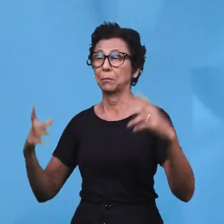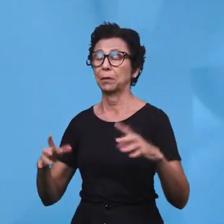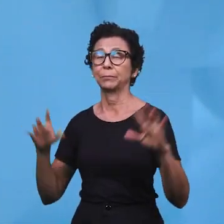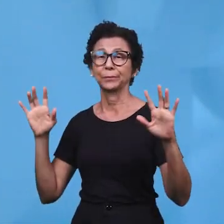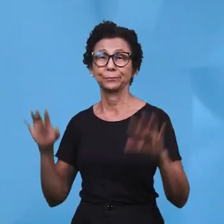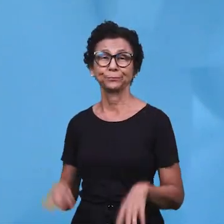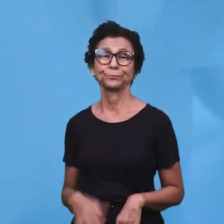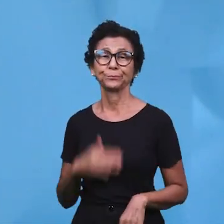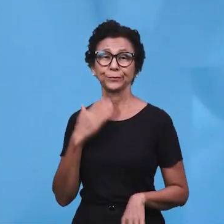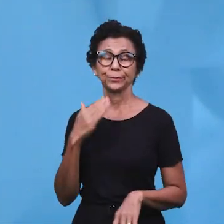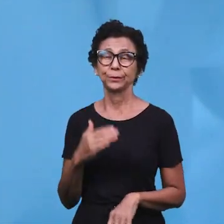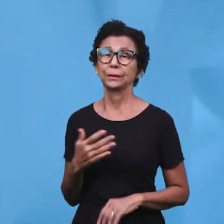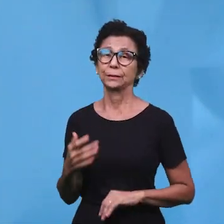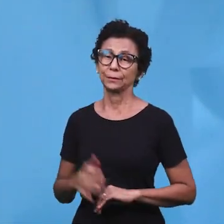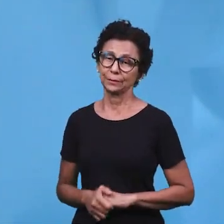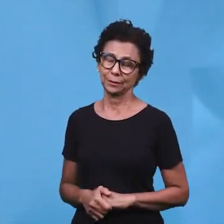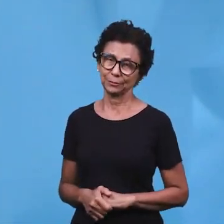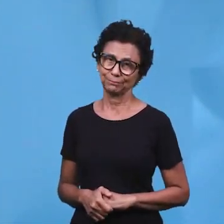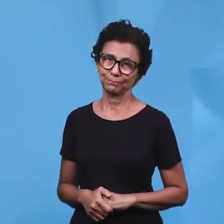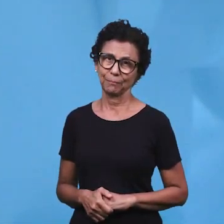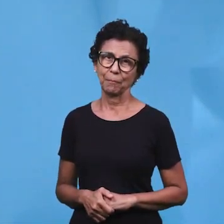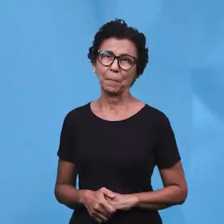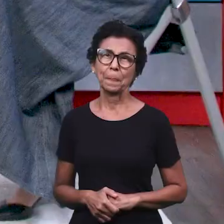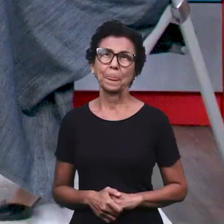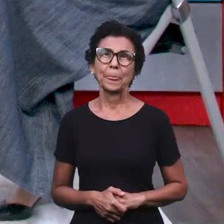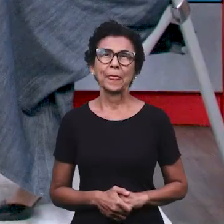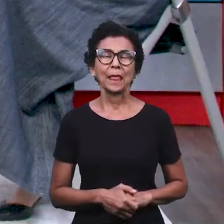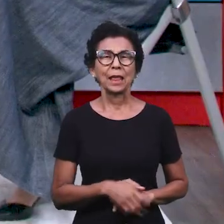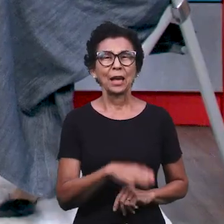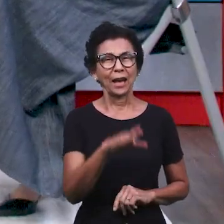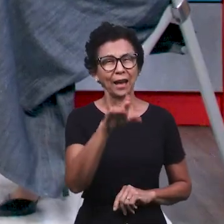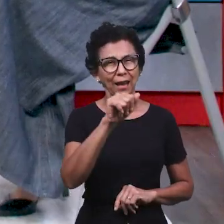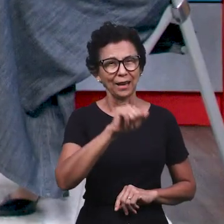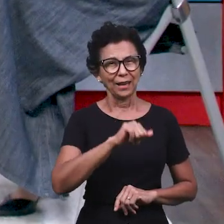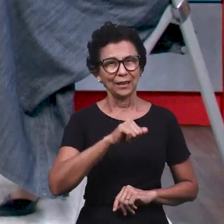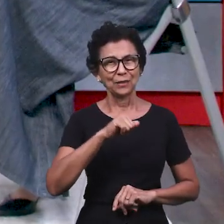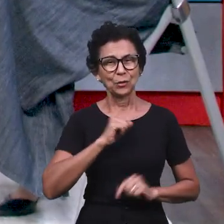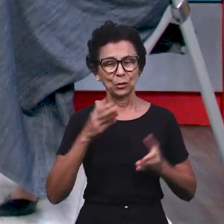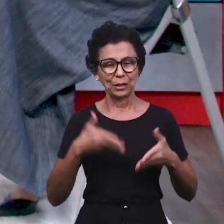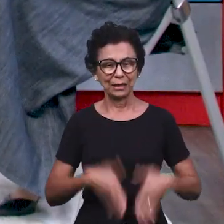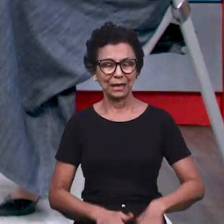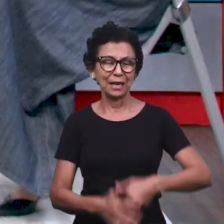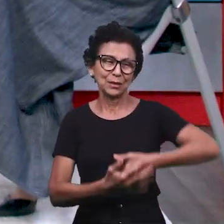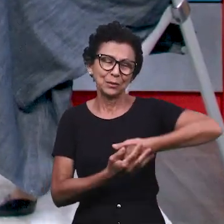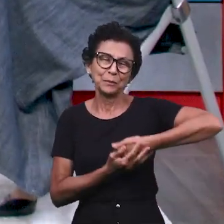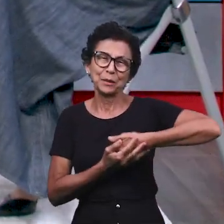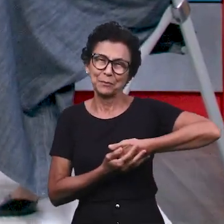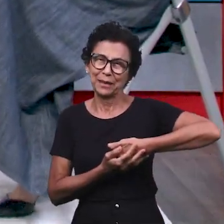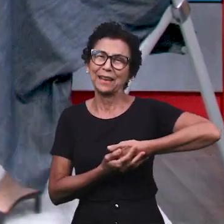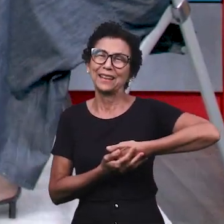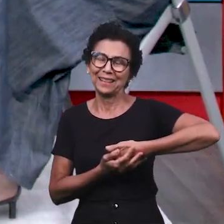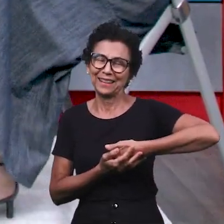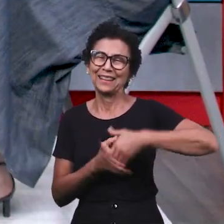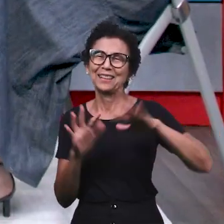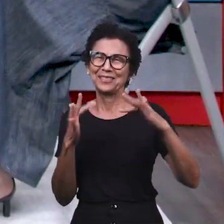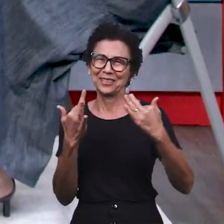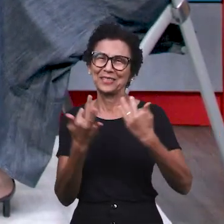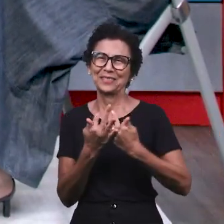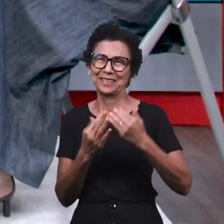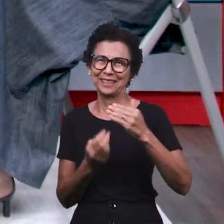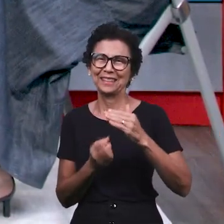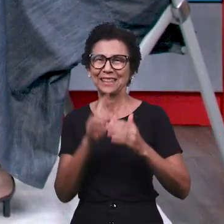da pessoa que às vezes está com dificuldade para dormir. Quando vem um bebê, normalmente ajuda um pouco a família a criar essa rotina,